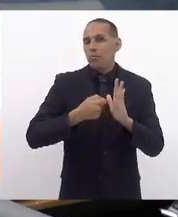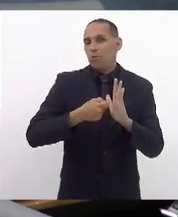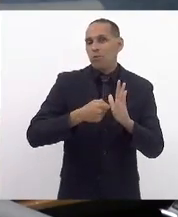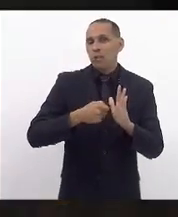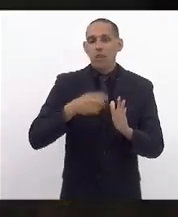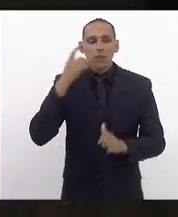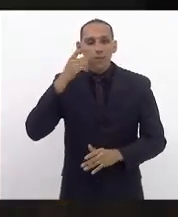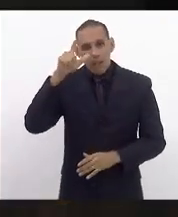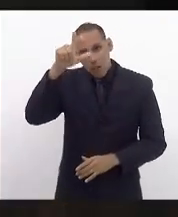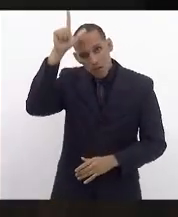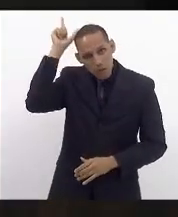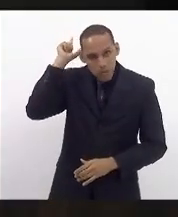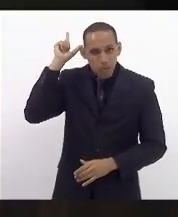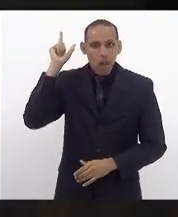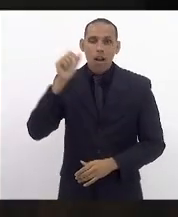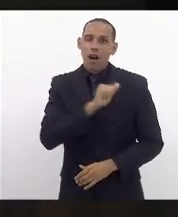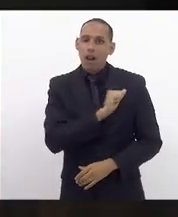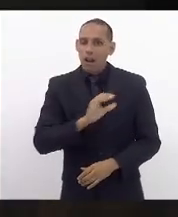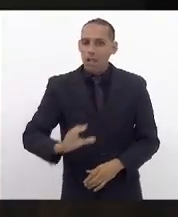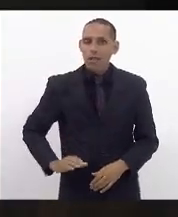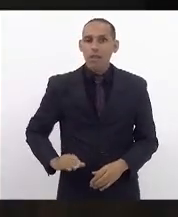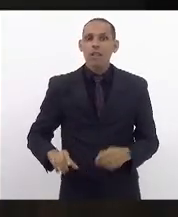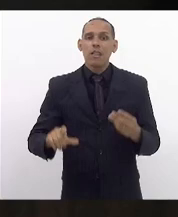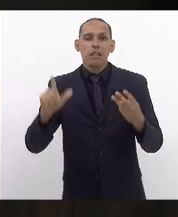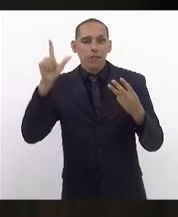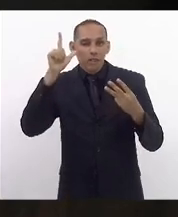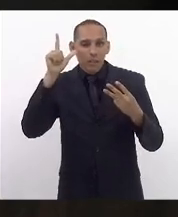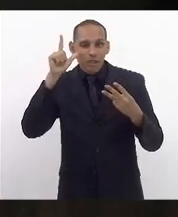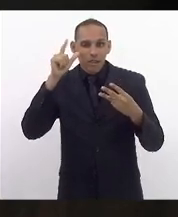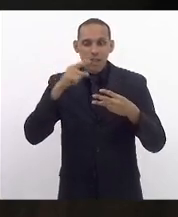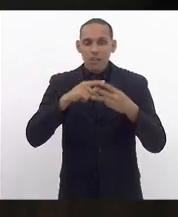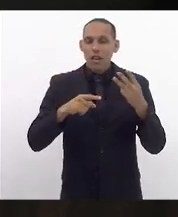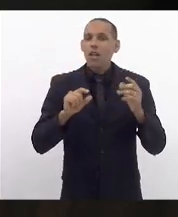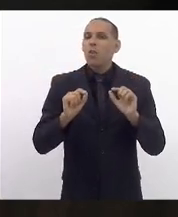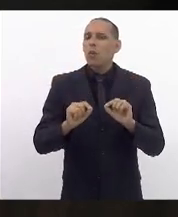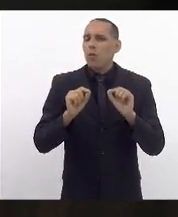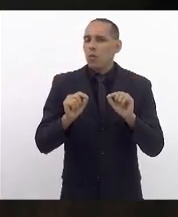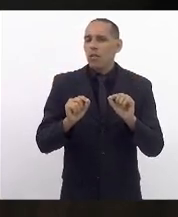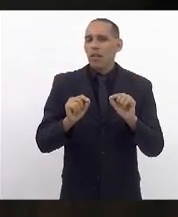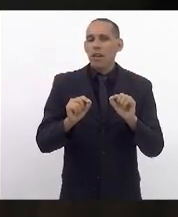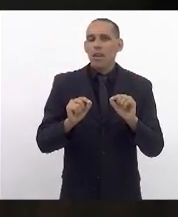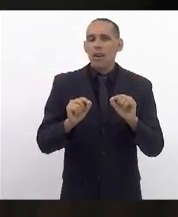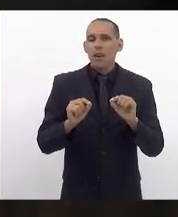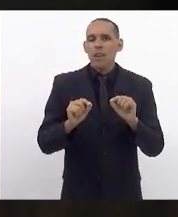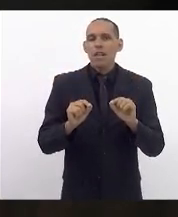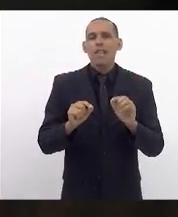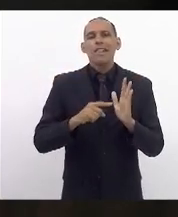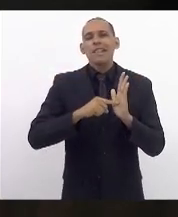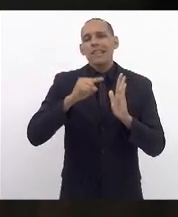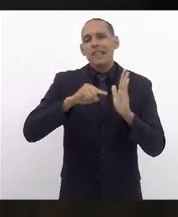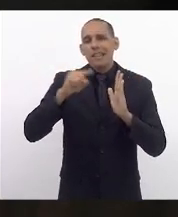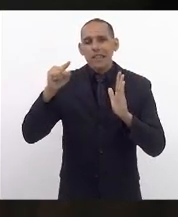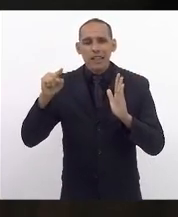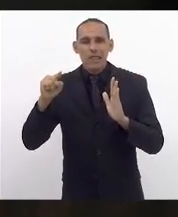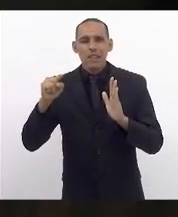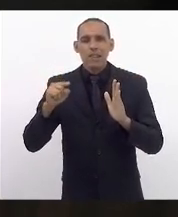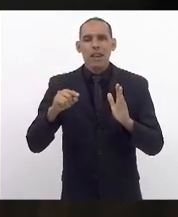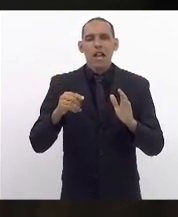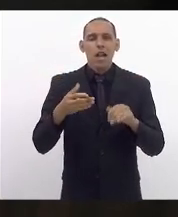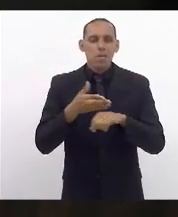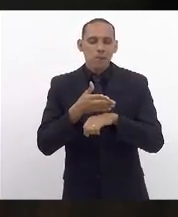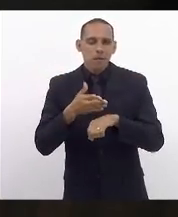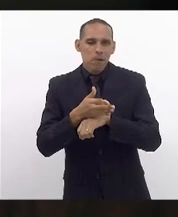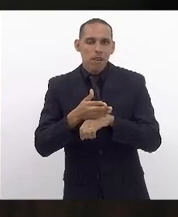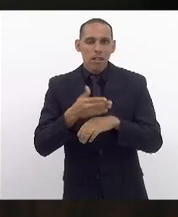André Siciliano e Lucinha, que dispõe sobre o índice de participação dos municípios IPM em casos de